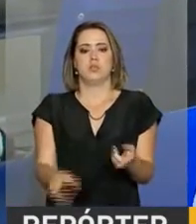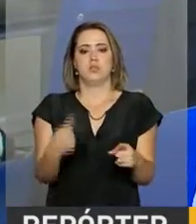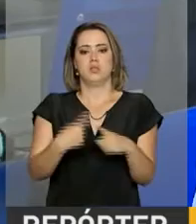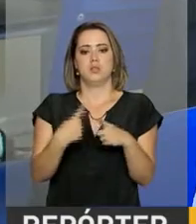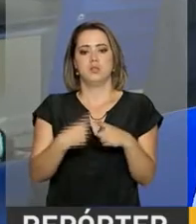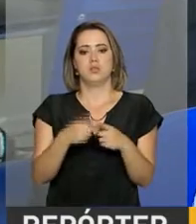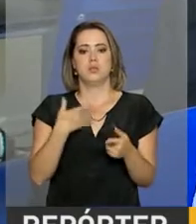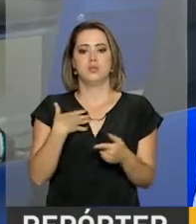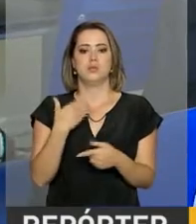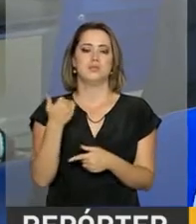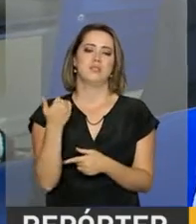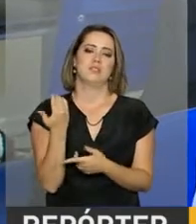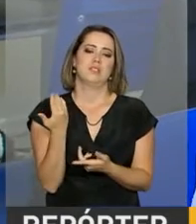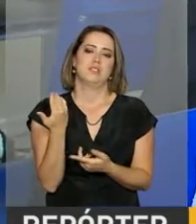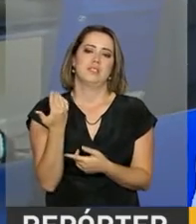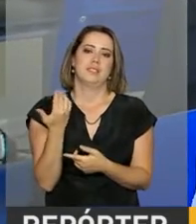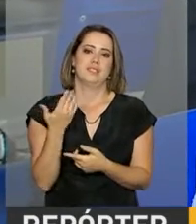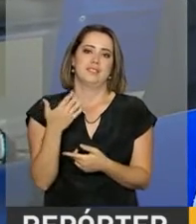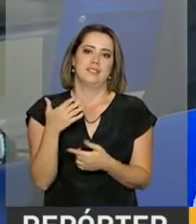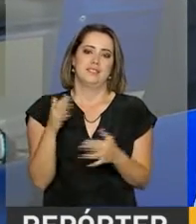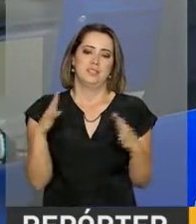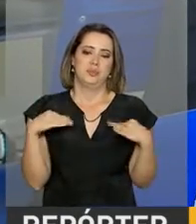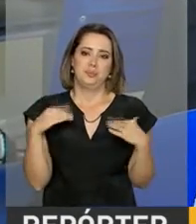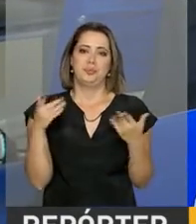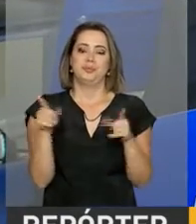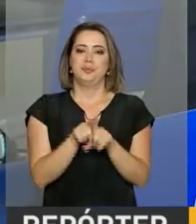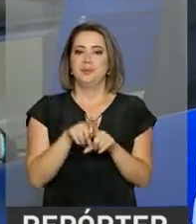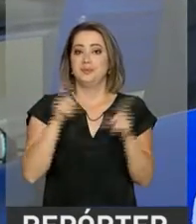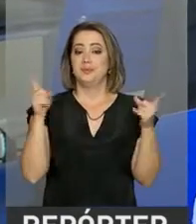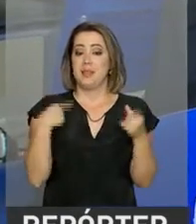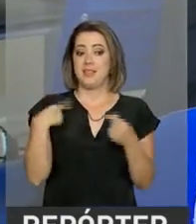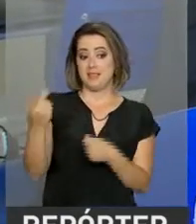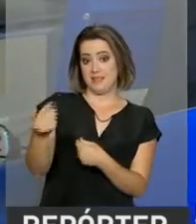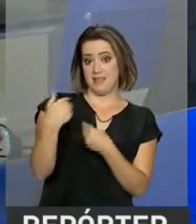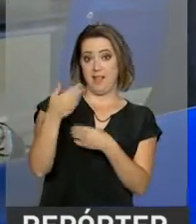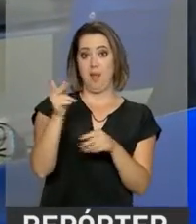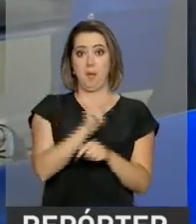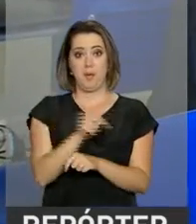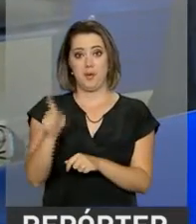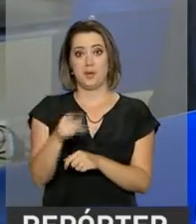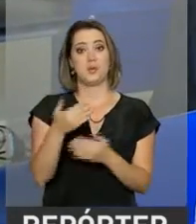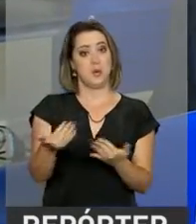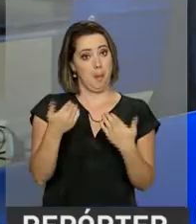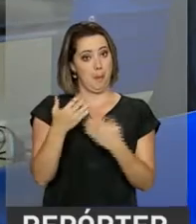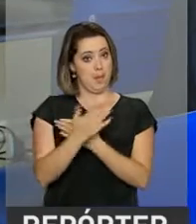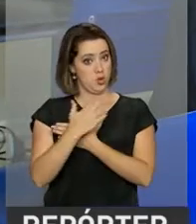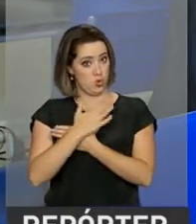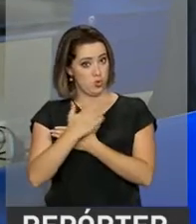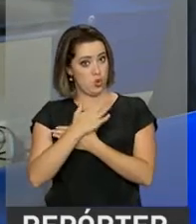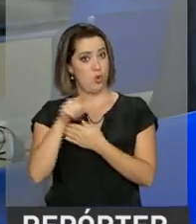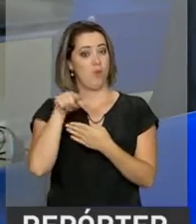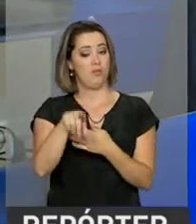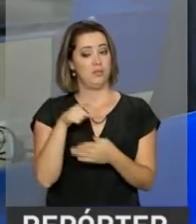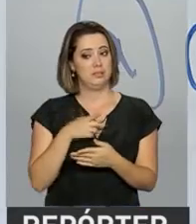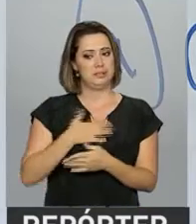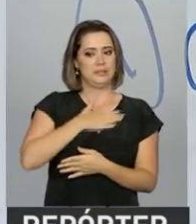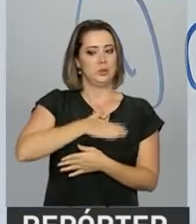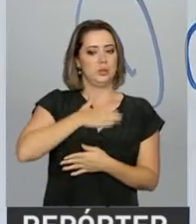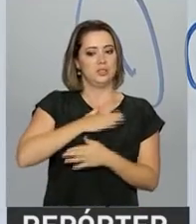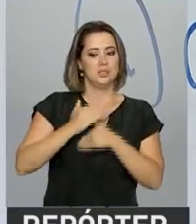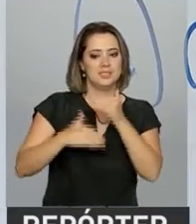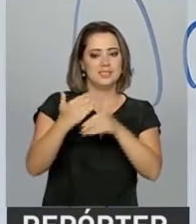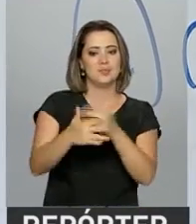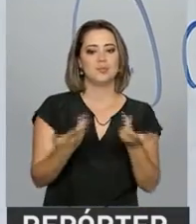eu sou preguiçoso. Aí foi, a professora me ajudou. Aí eu fui começando a gostar, aí consegui.